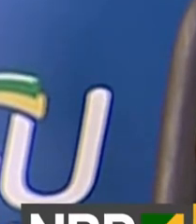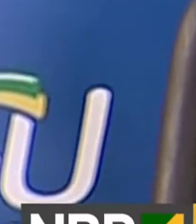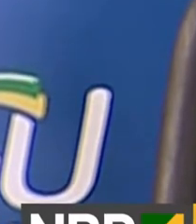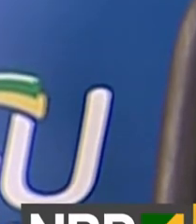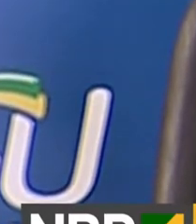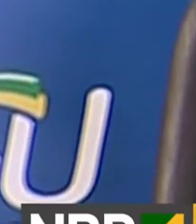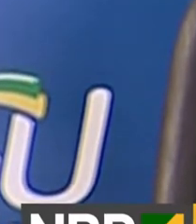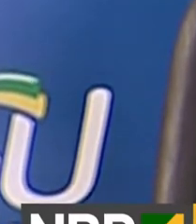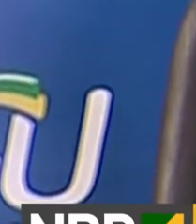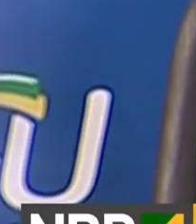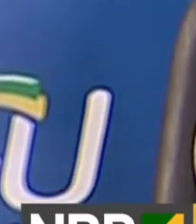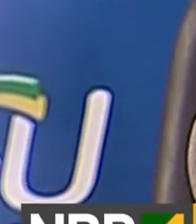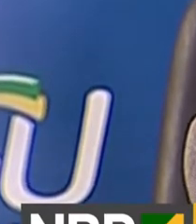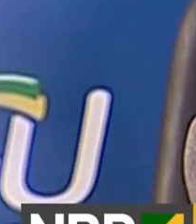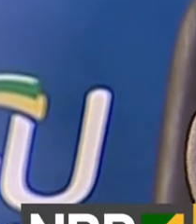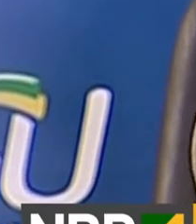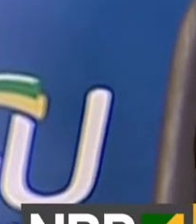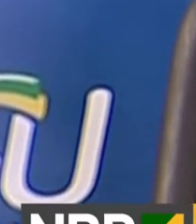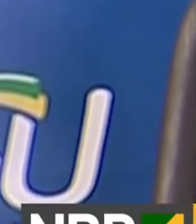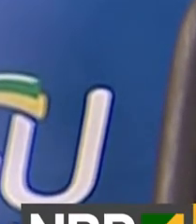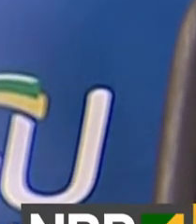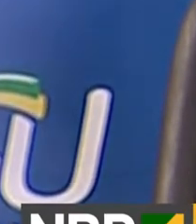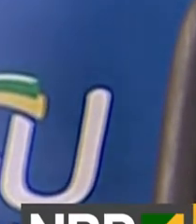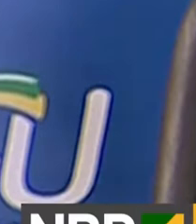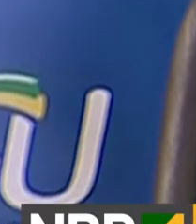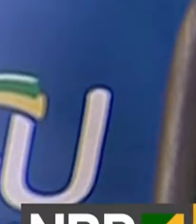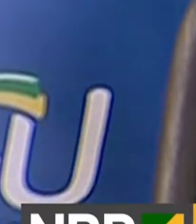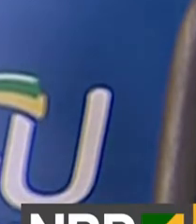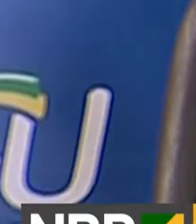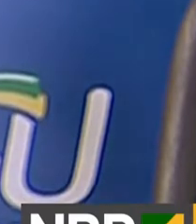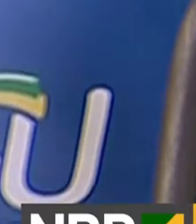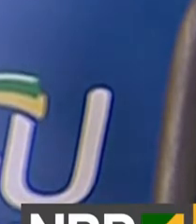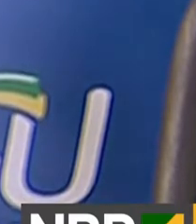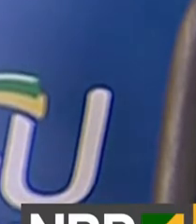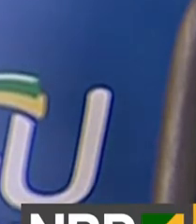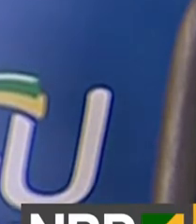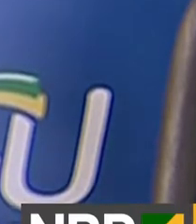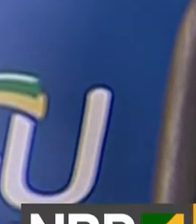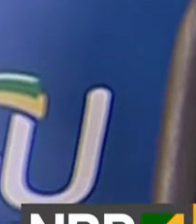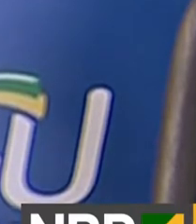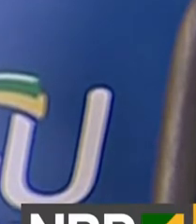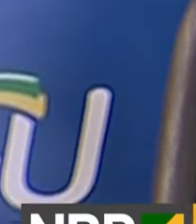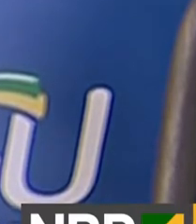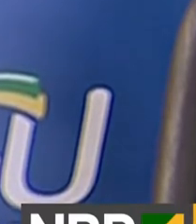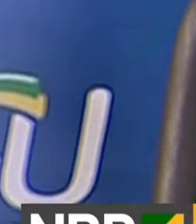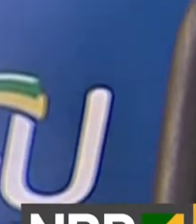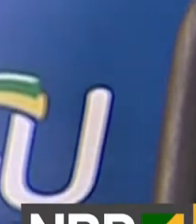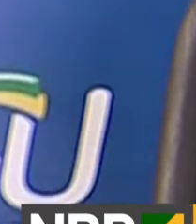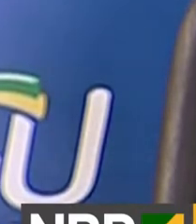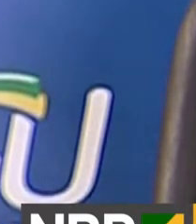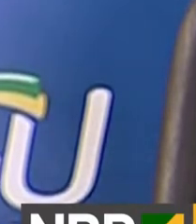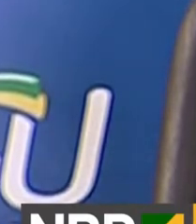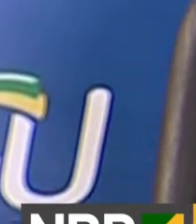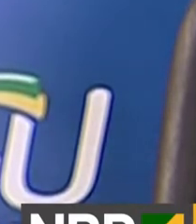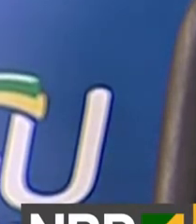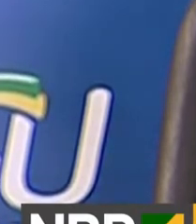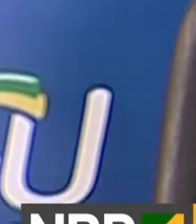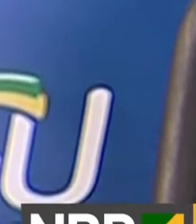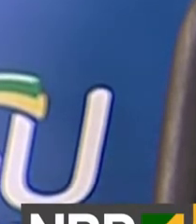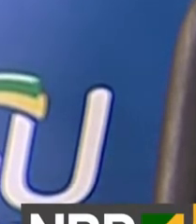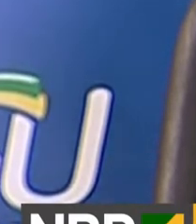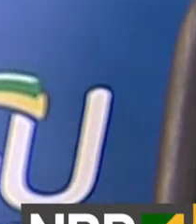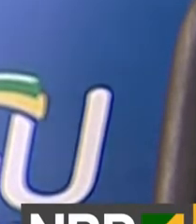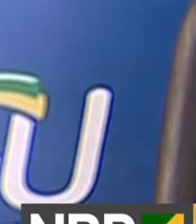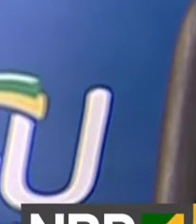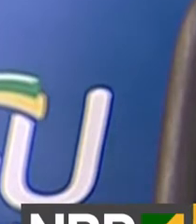Parabenizo os procuradores e principalmente a Advocacia Geral da União, que sob hoje a condução da